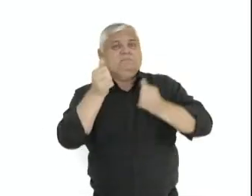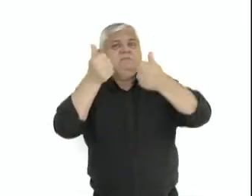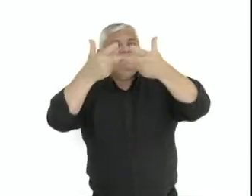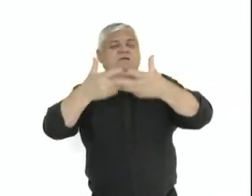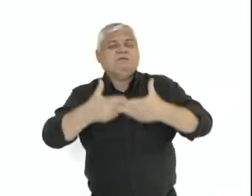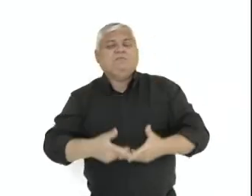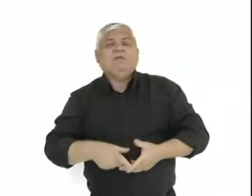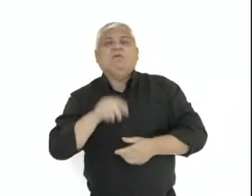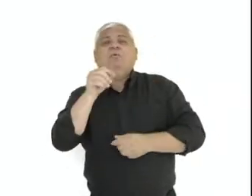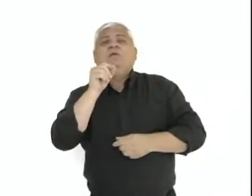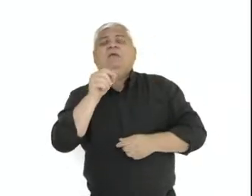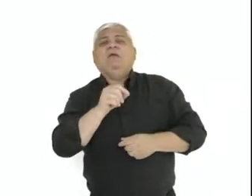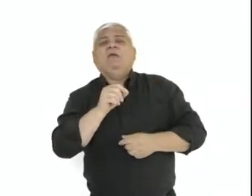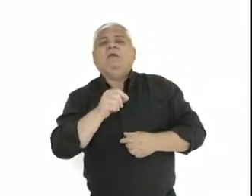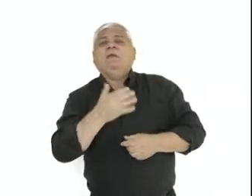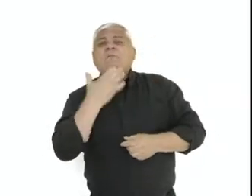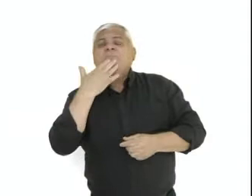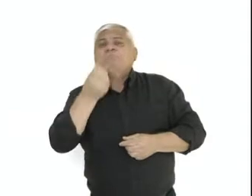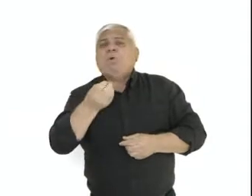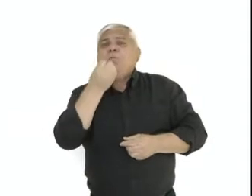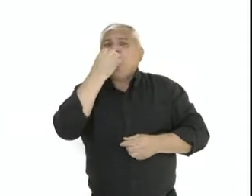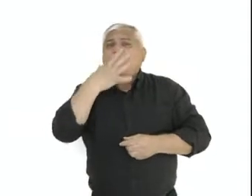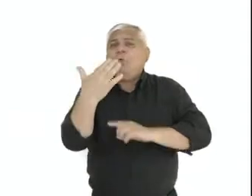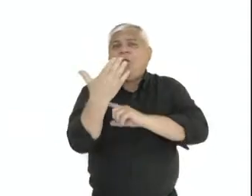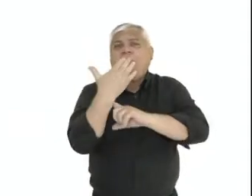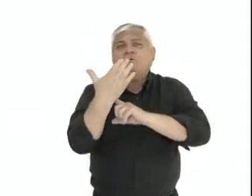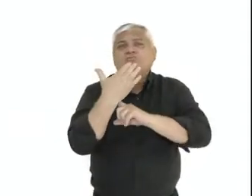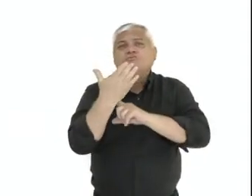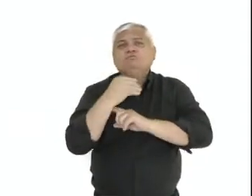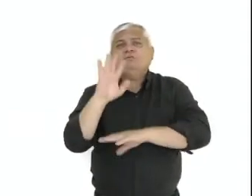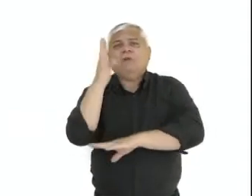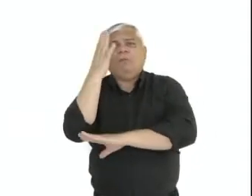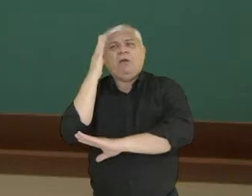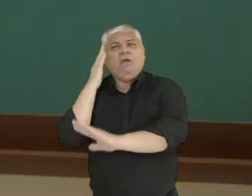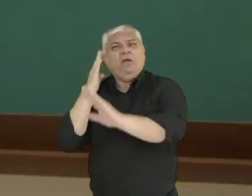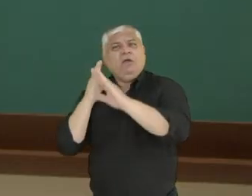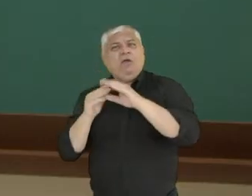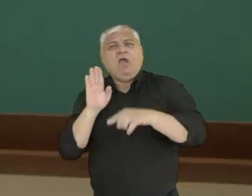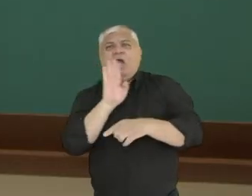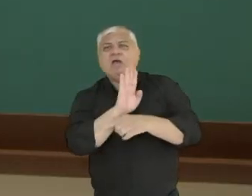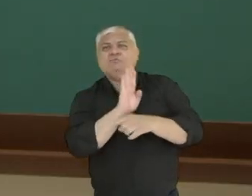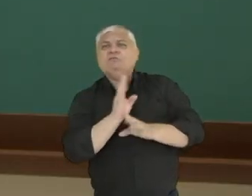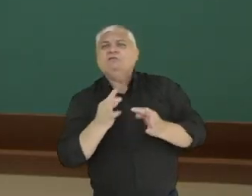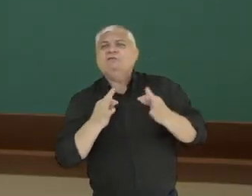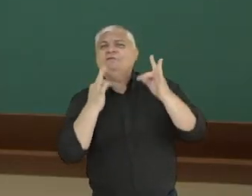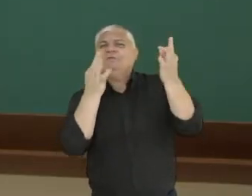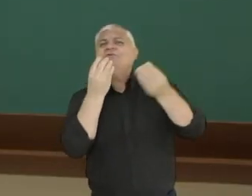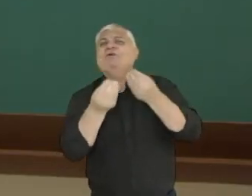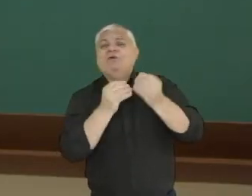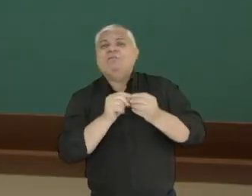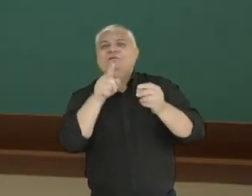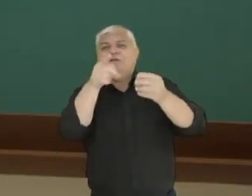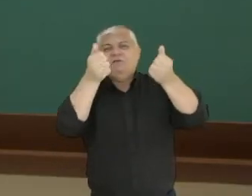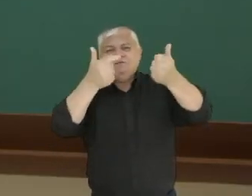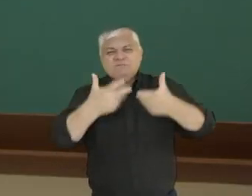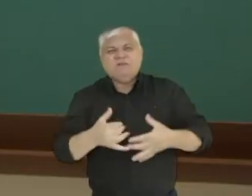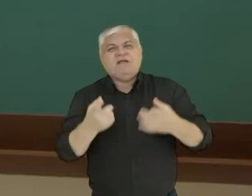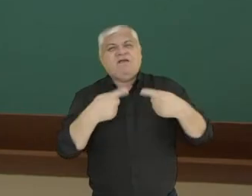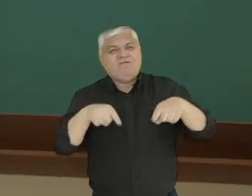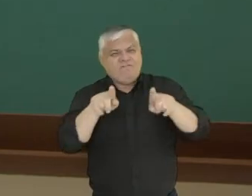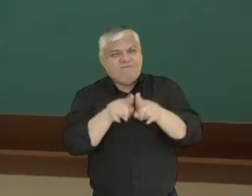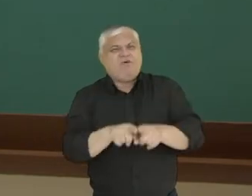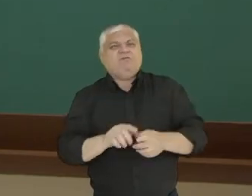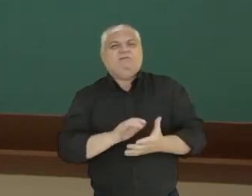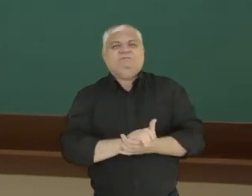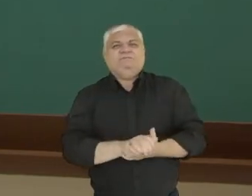as vantagens do monitoramento ambiental por esta geotecnologia. Então explique isso aí no seu caderno que a gente volta daqui a